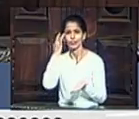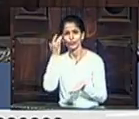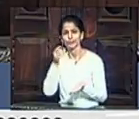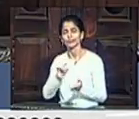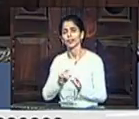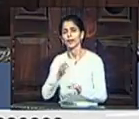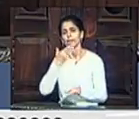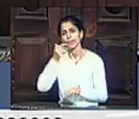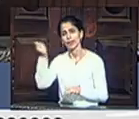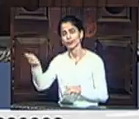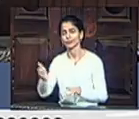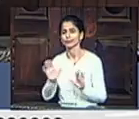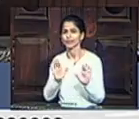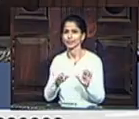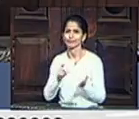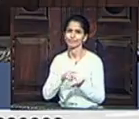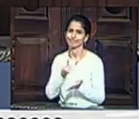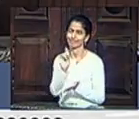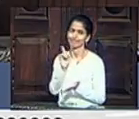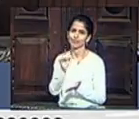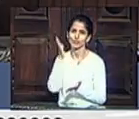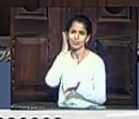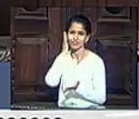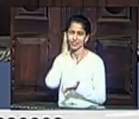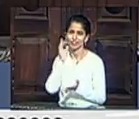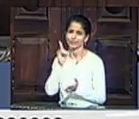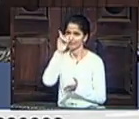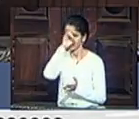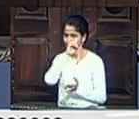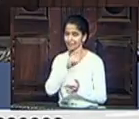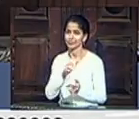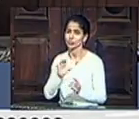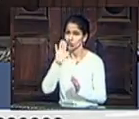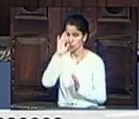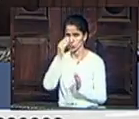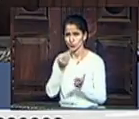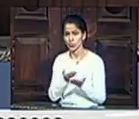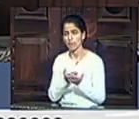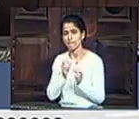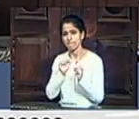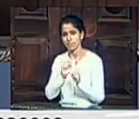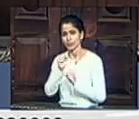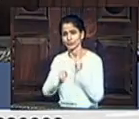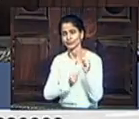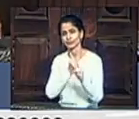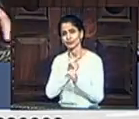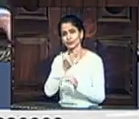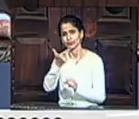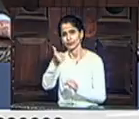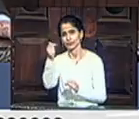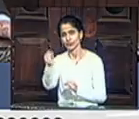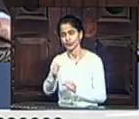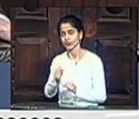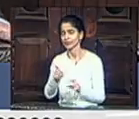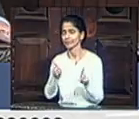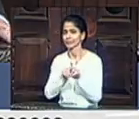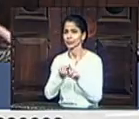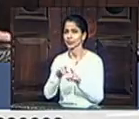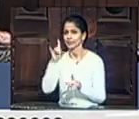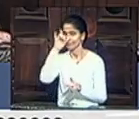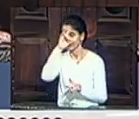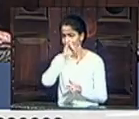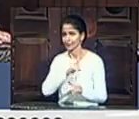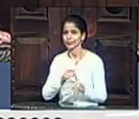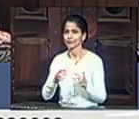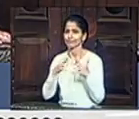melhor. Infelizmente não vamos estar. Tudo leva a crer que o ano que vem será mais complexo ainda do que